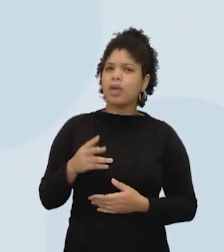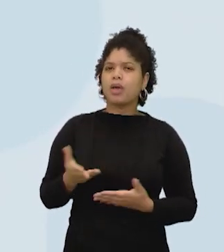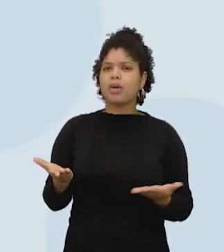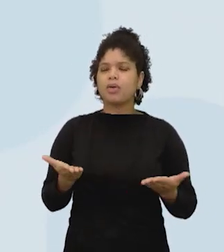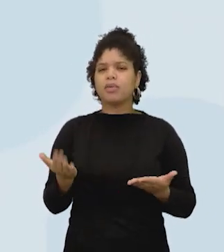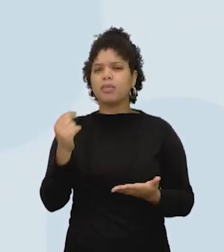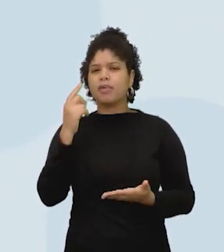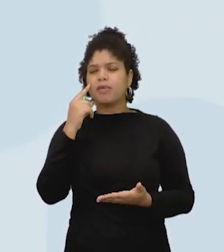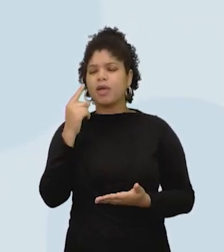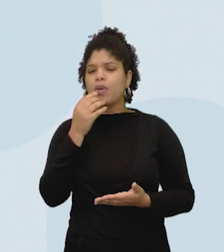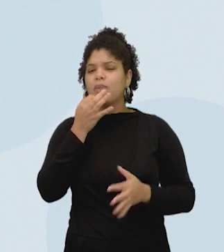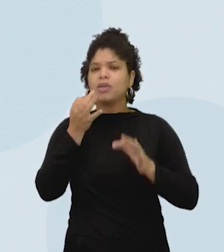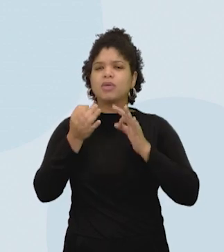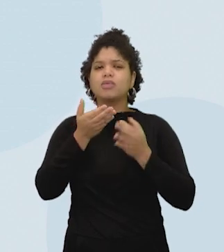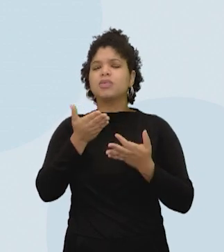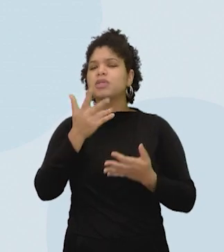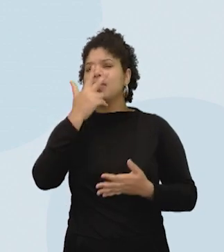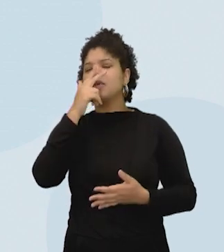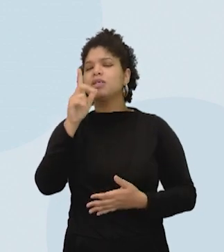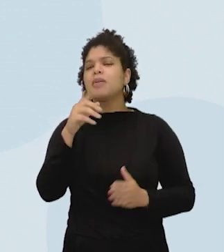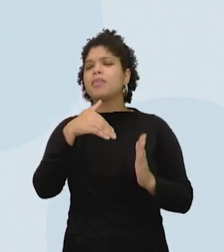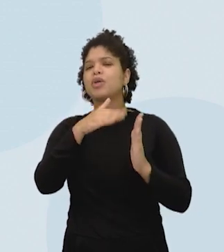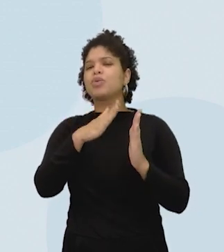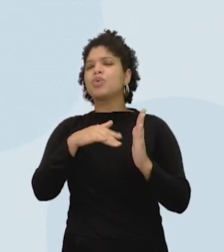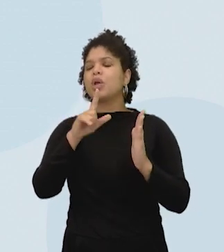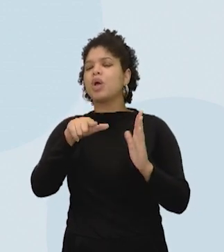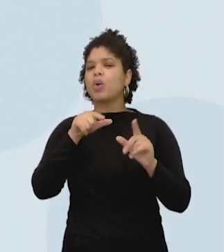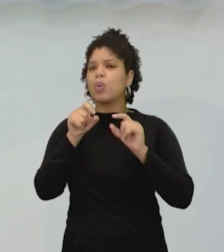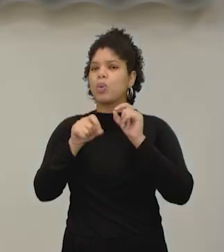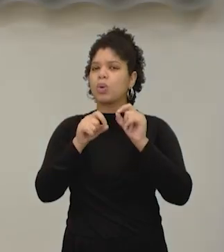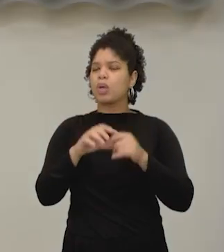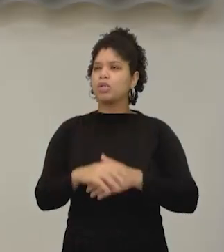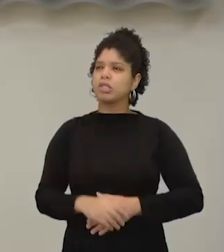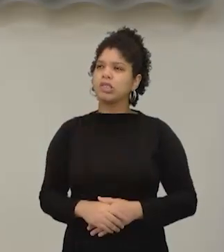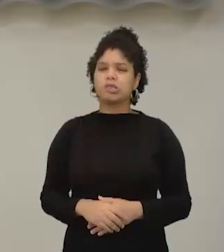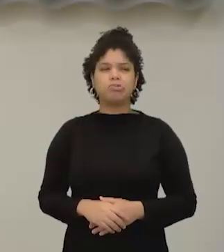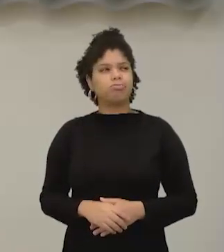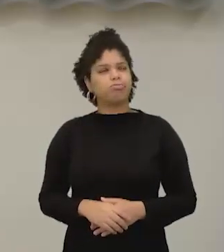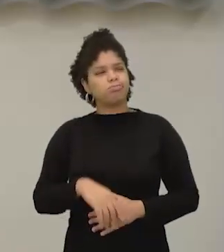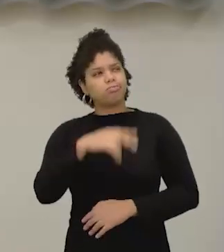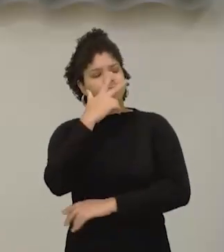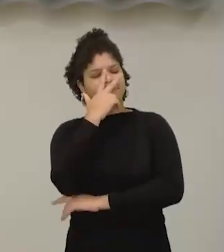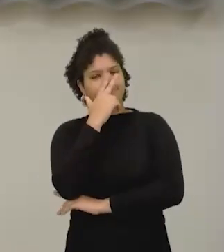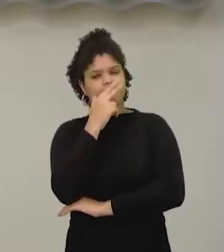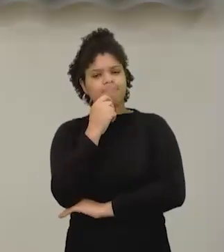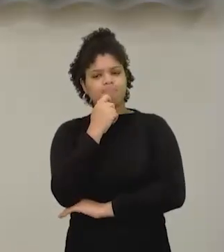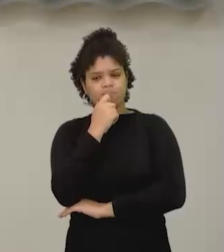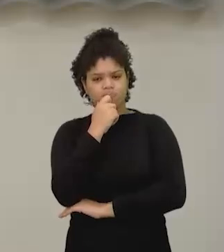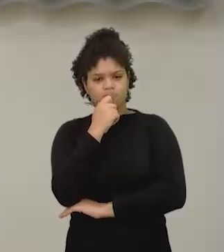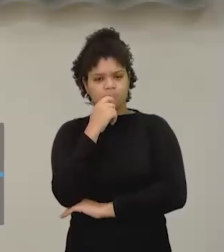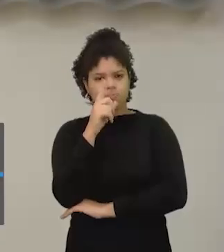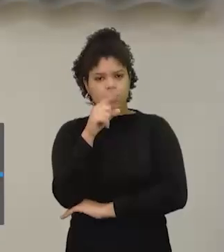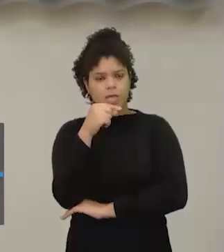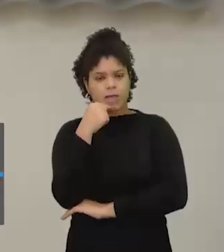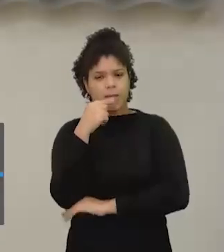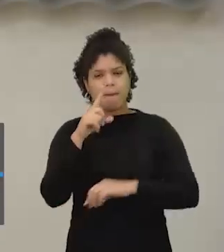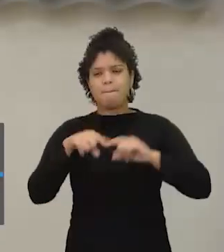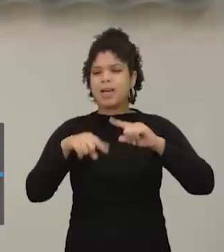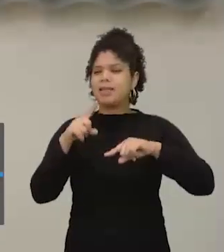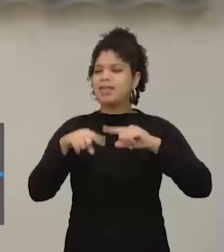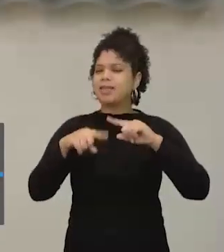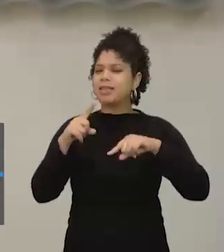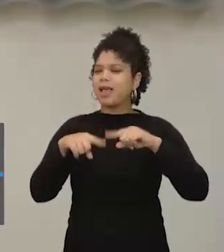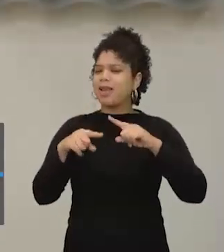pintura? O que é pintura, professor Anderson? É quando você usa um material tipo